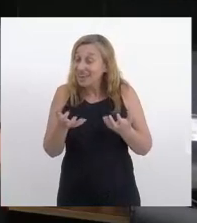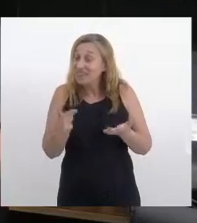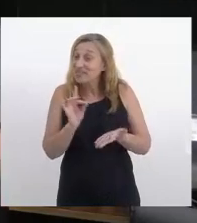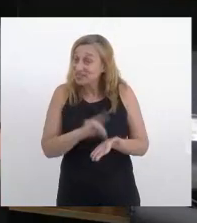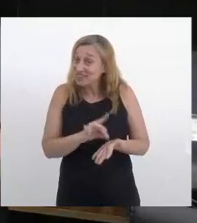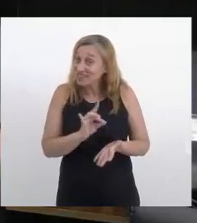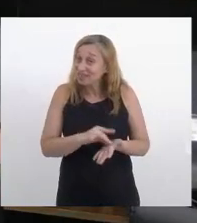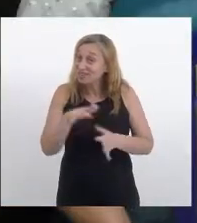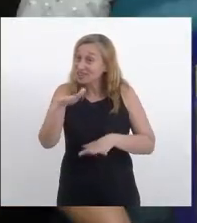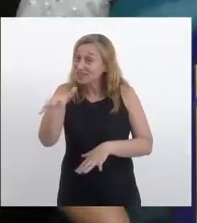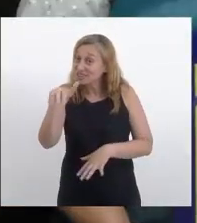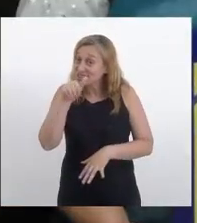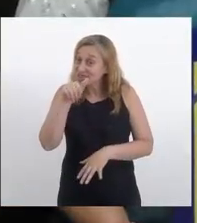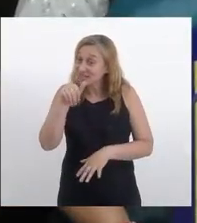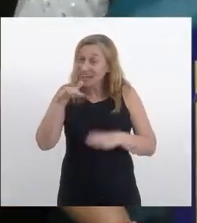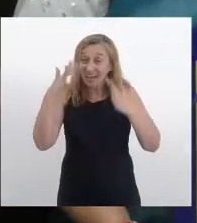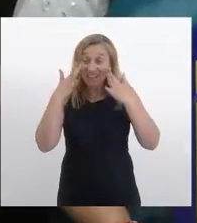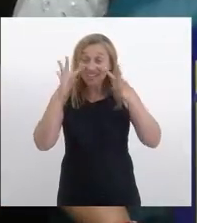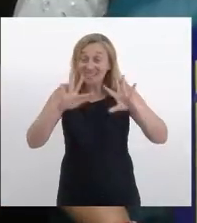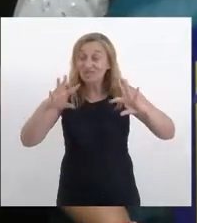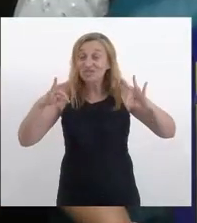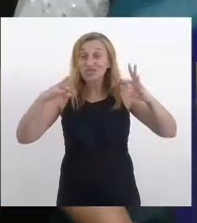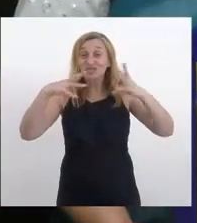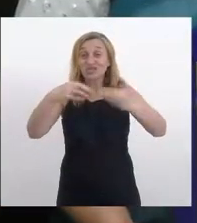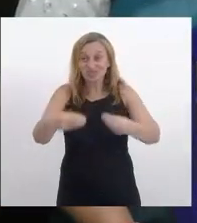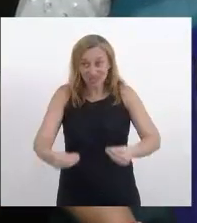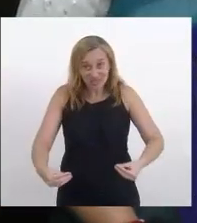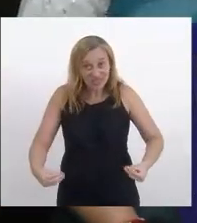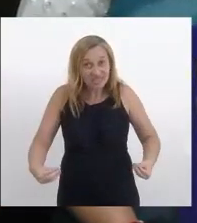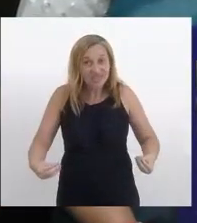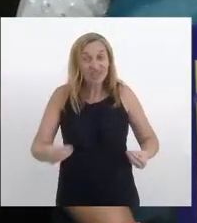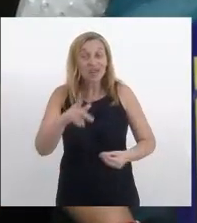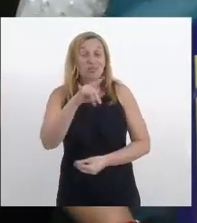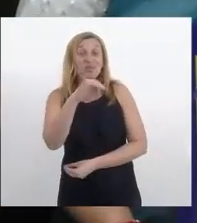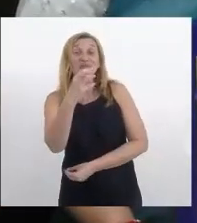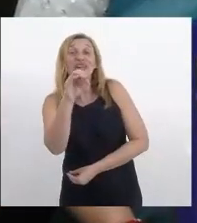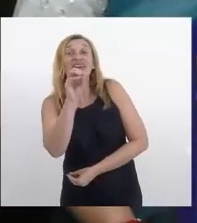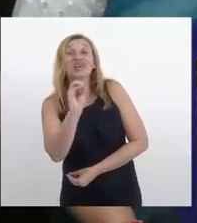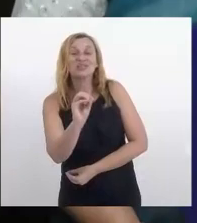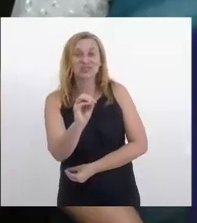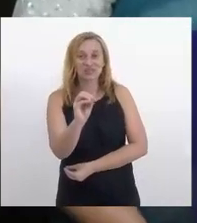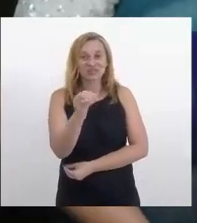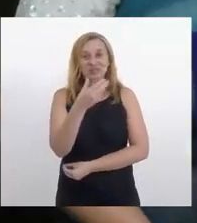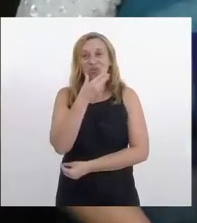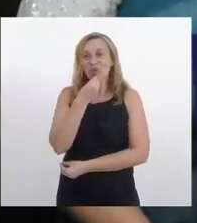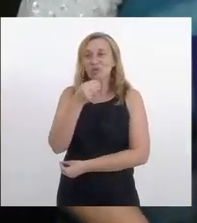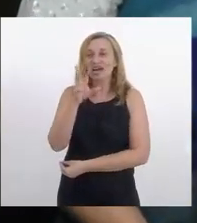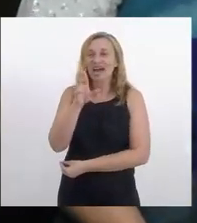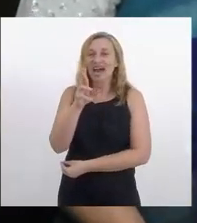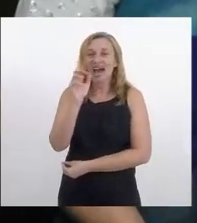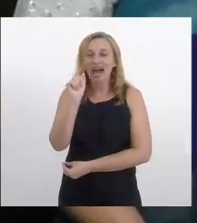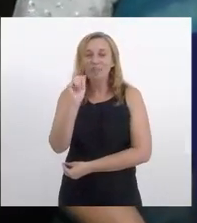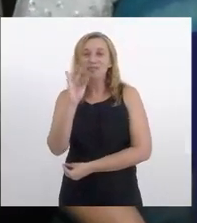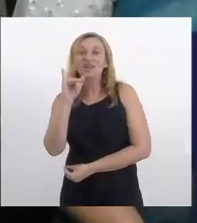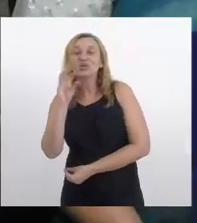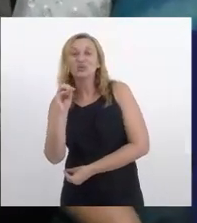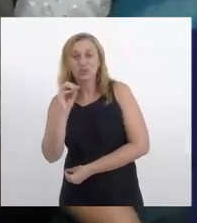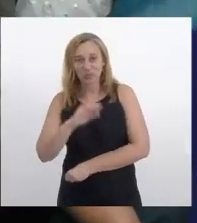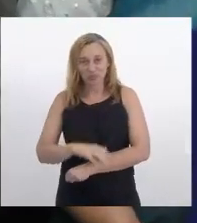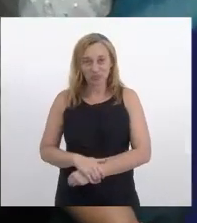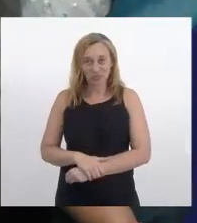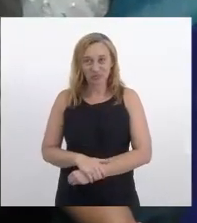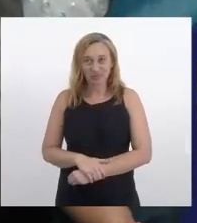realmente chamar a atenção de todos pelo pioneirismo desse homem, Rabino Henri Sobel,